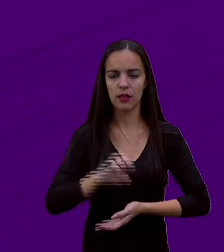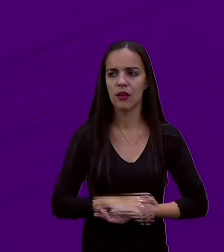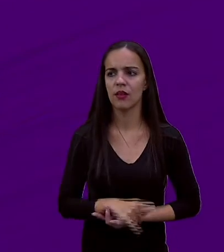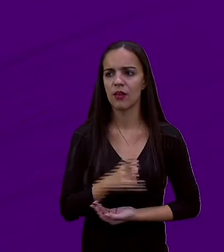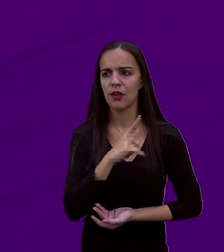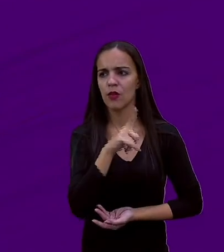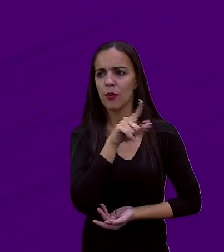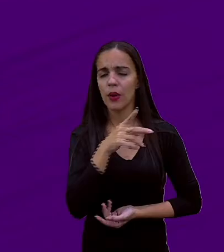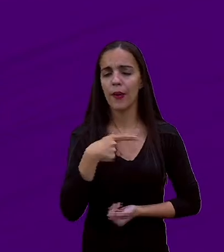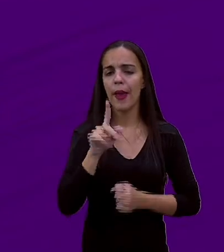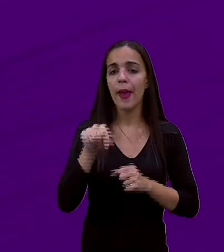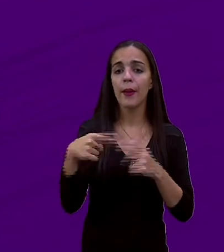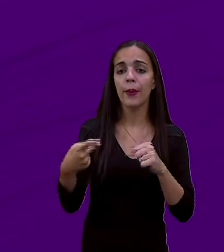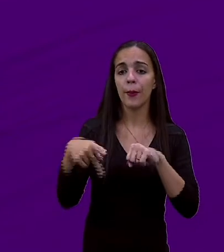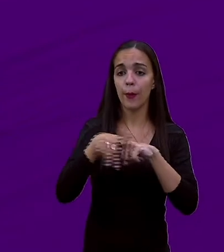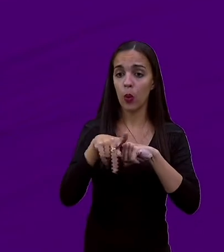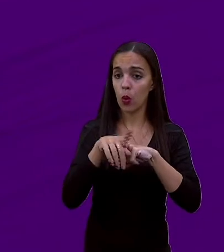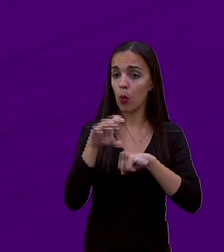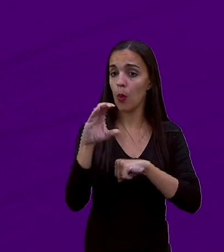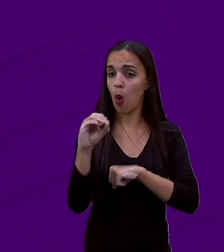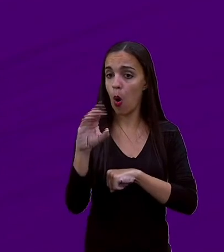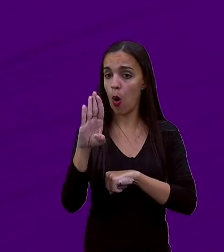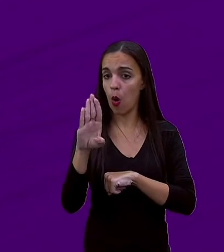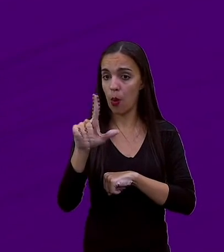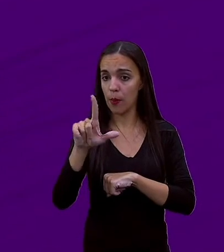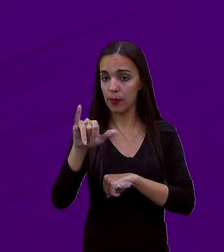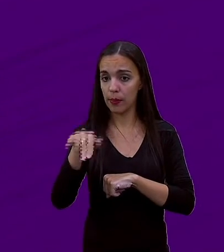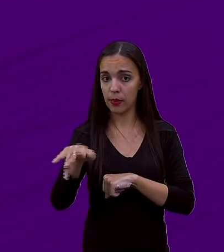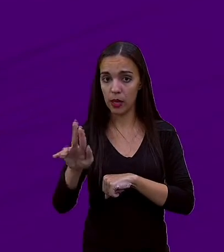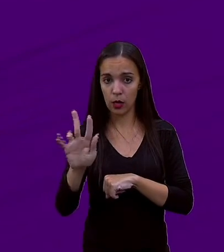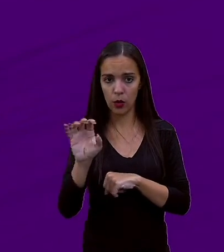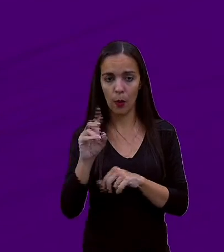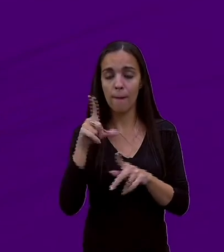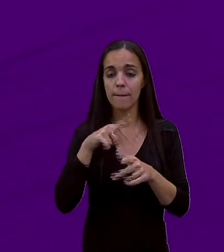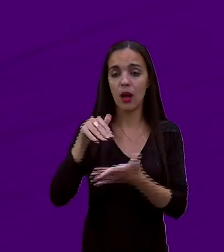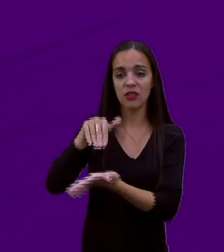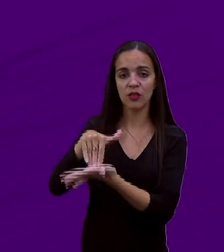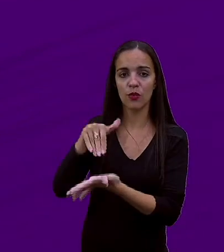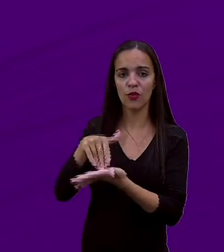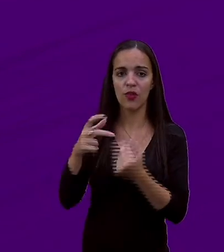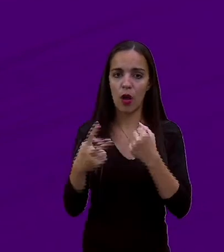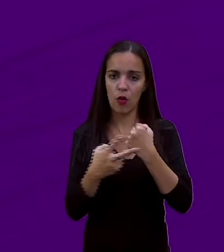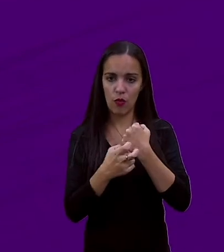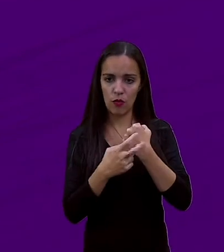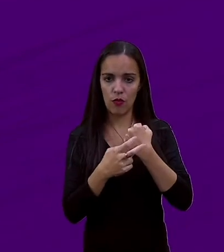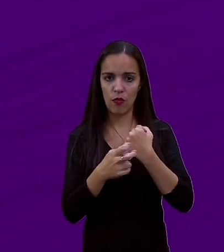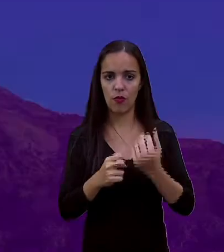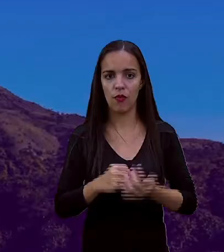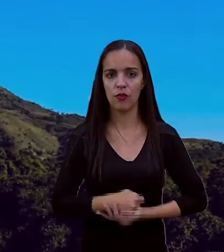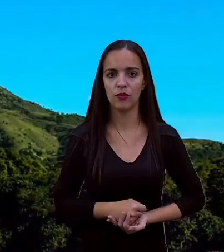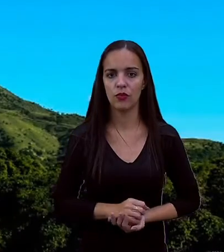é quando o pronome oblíquo está no final do verbo. Vamos à primeira regrinha.